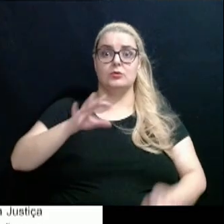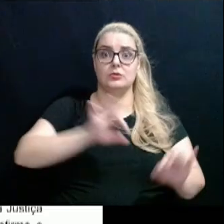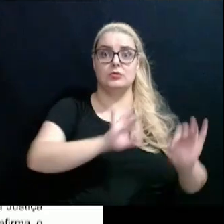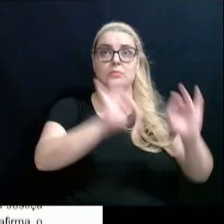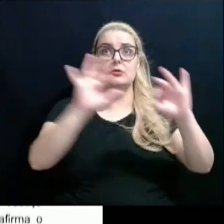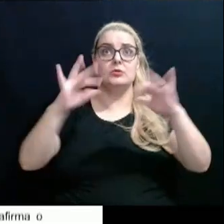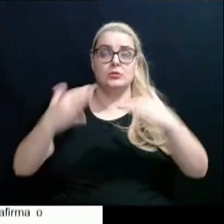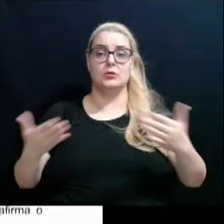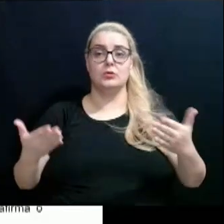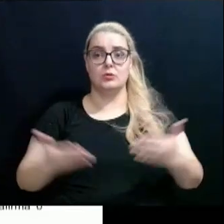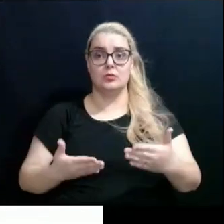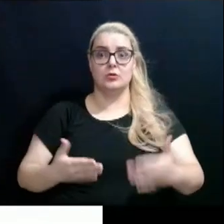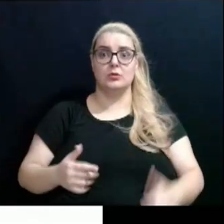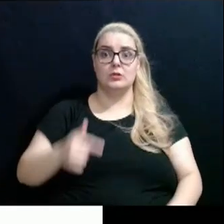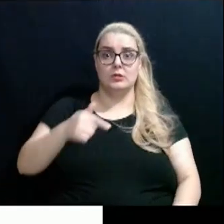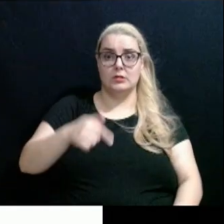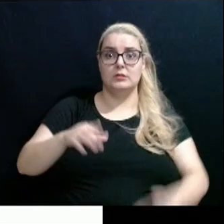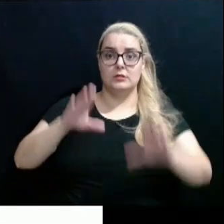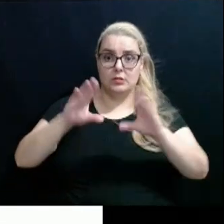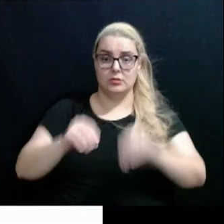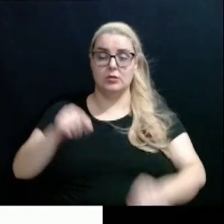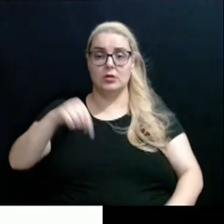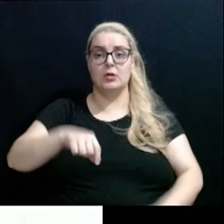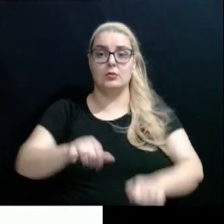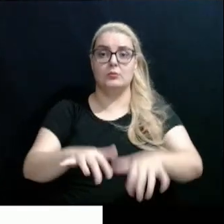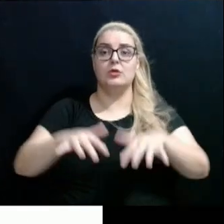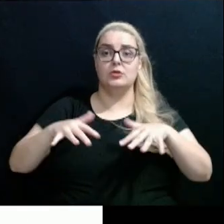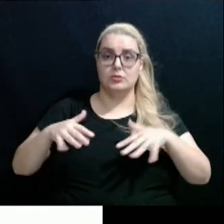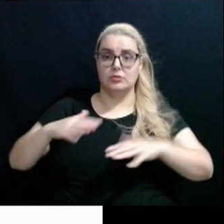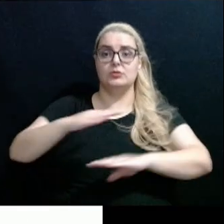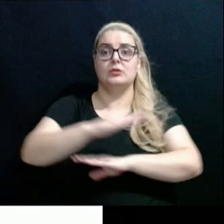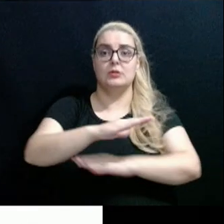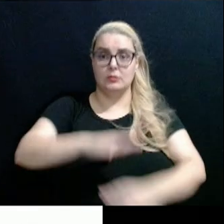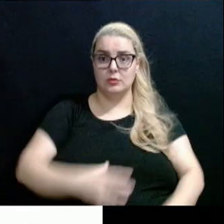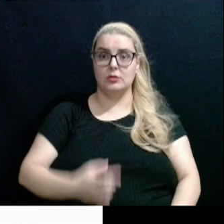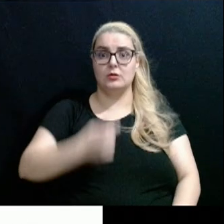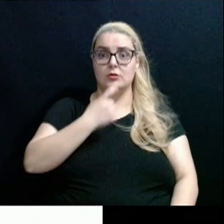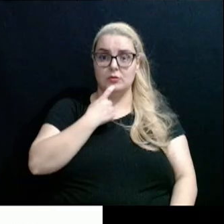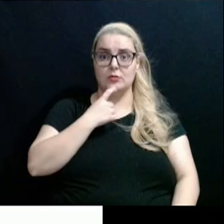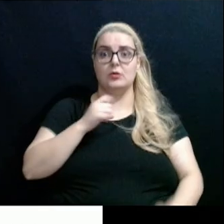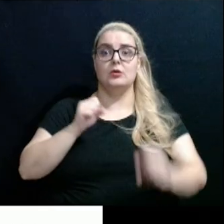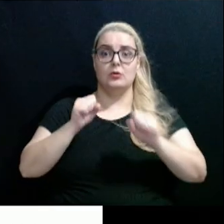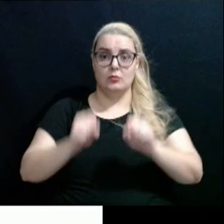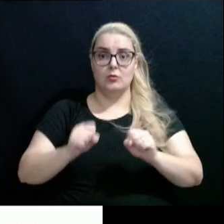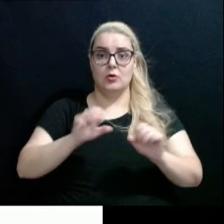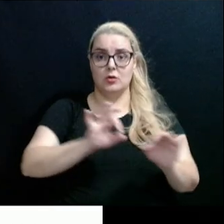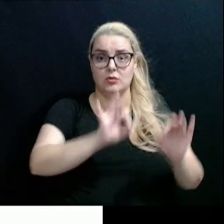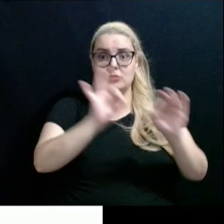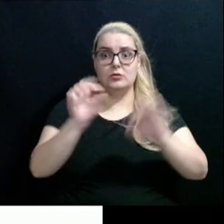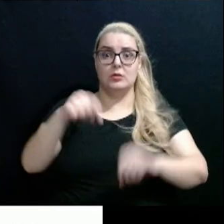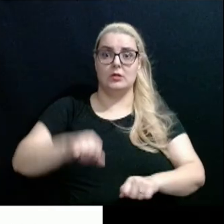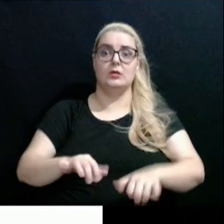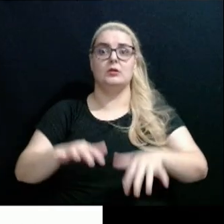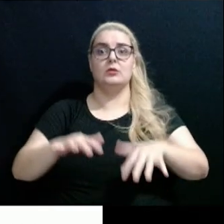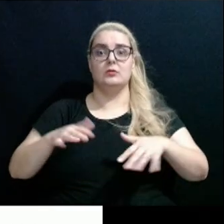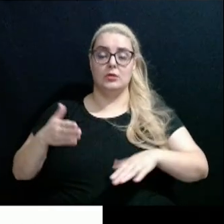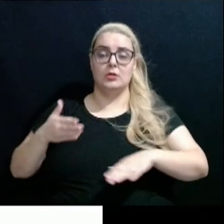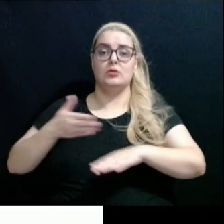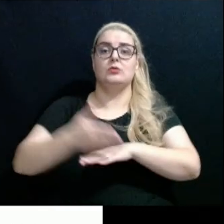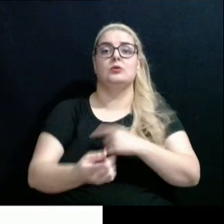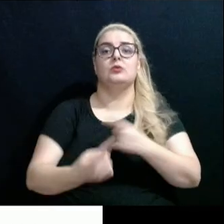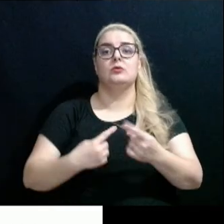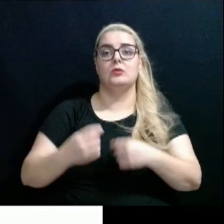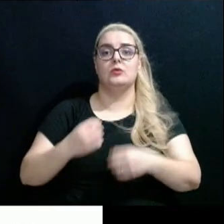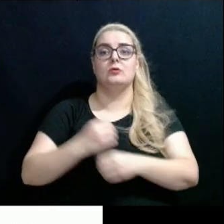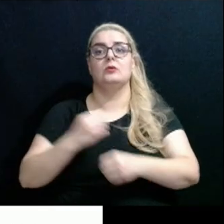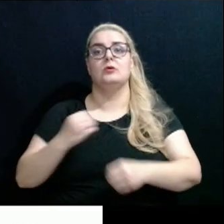hoje às 7 horas da noite, aqui no plenário da Câmara Municipal, você pode assistir aqui do plenário, entrada pela Avenida Engenheiro